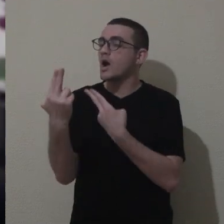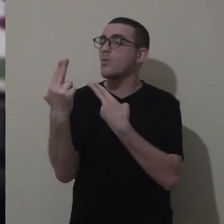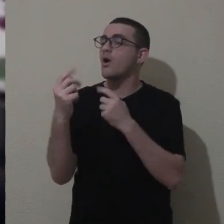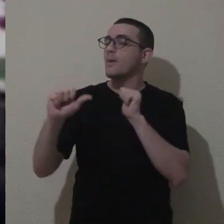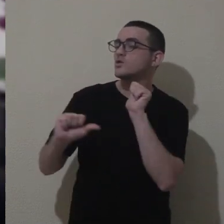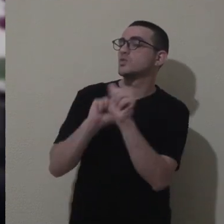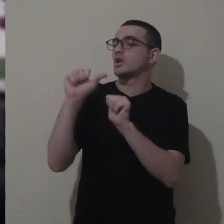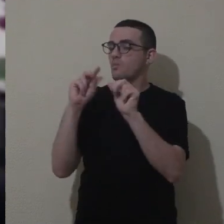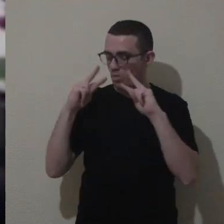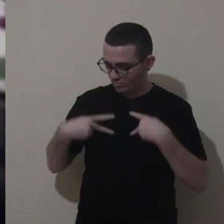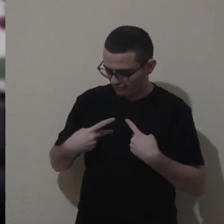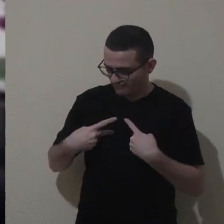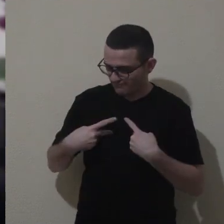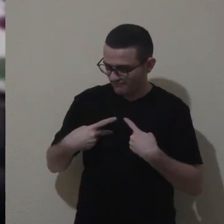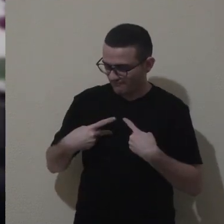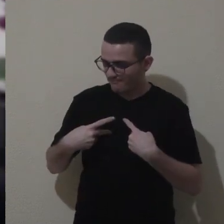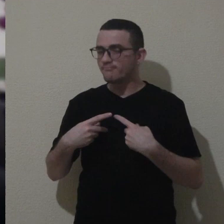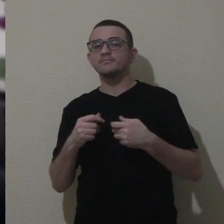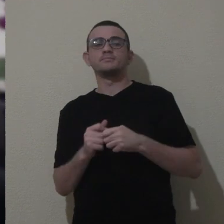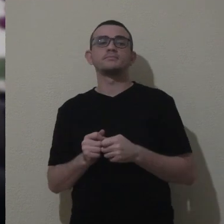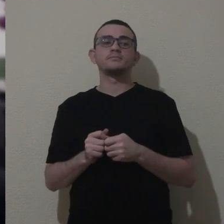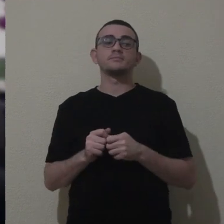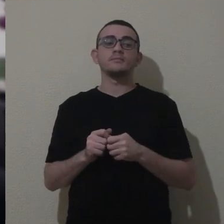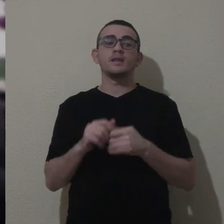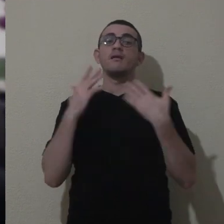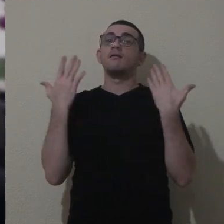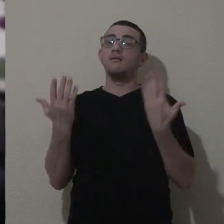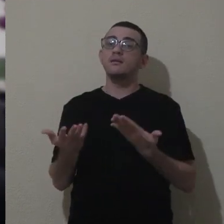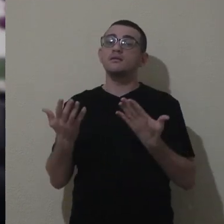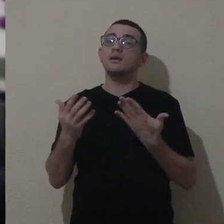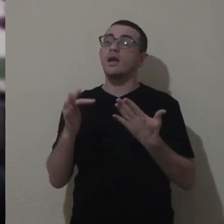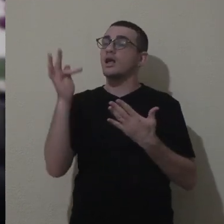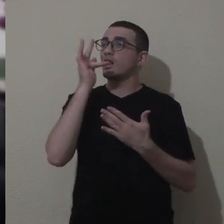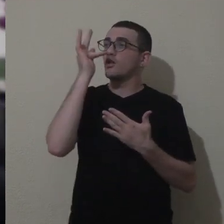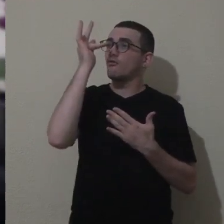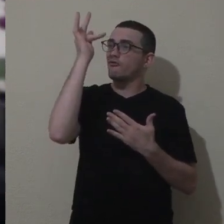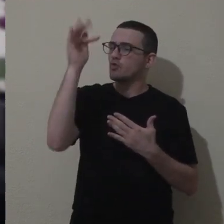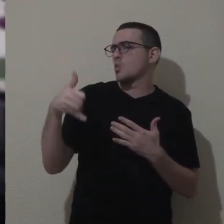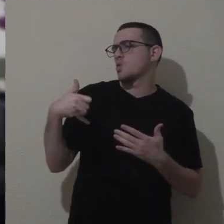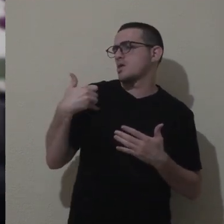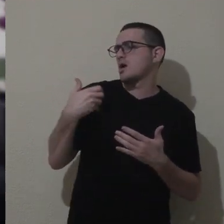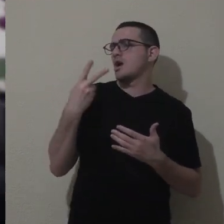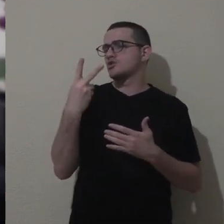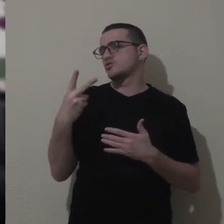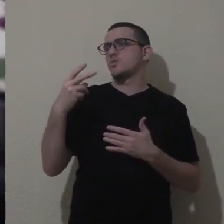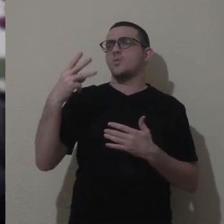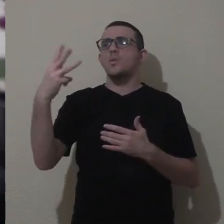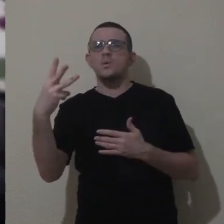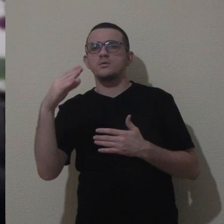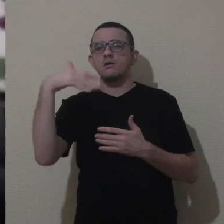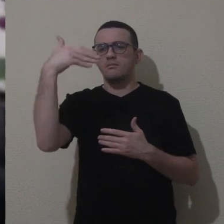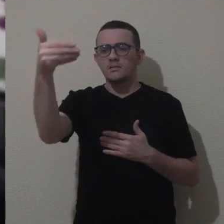está mudando é ela, tá? E daí, chegando mais à frente, de 2, 3 anos